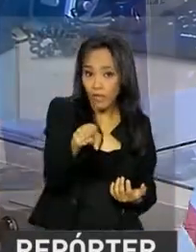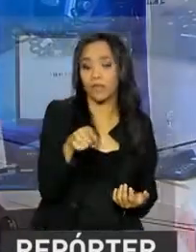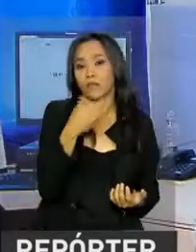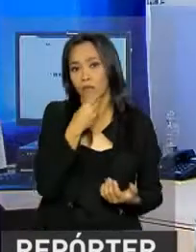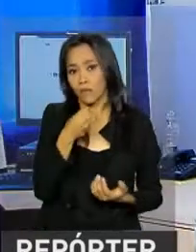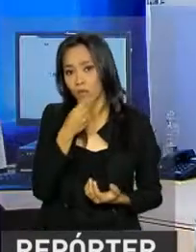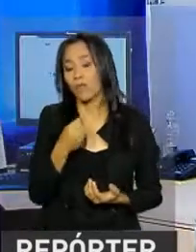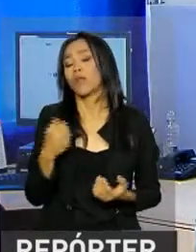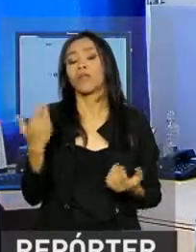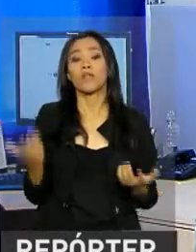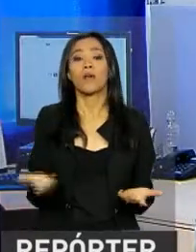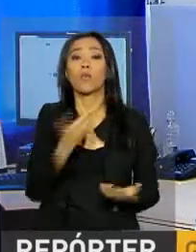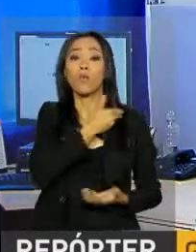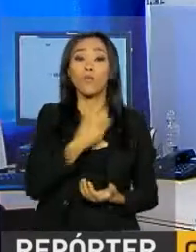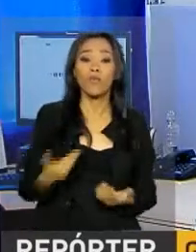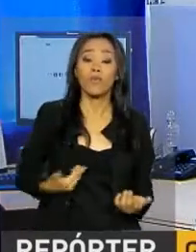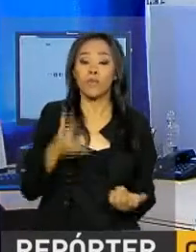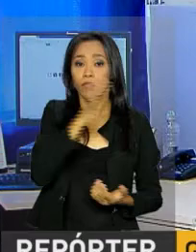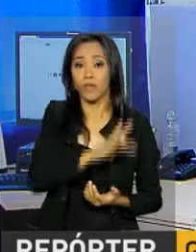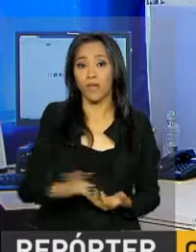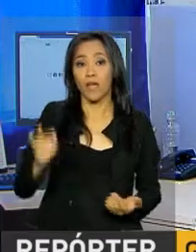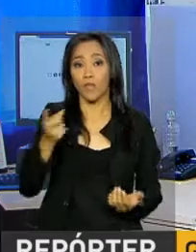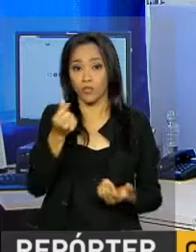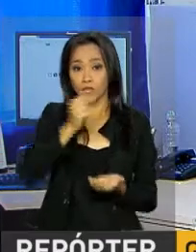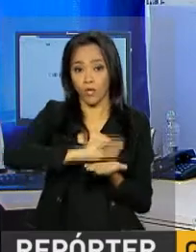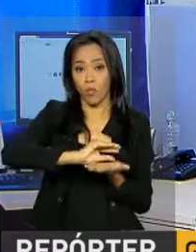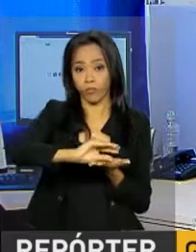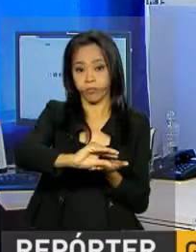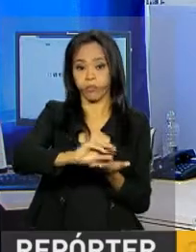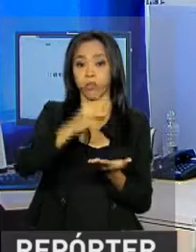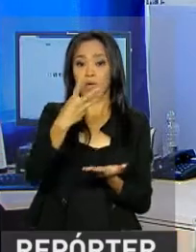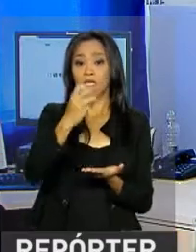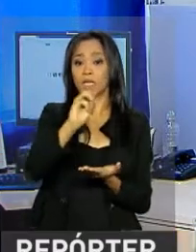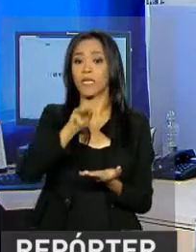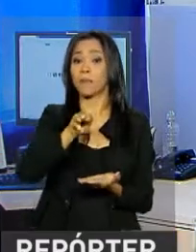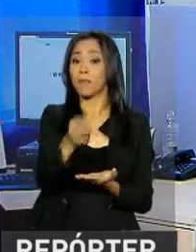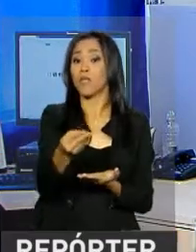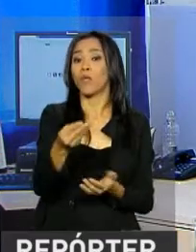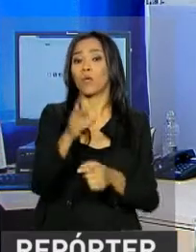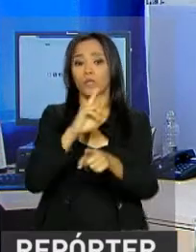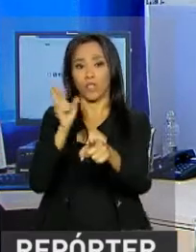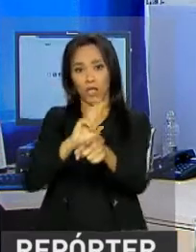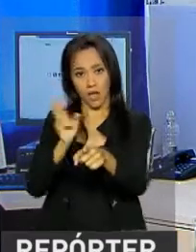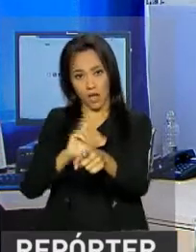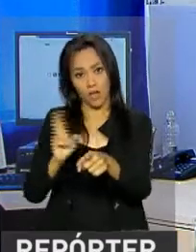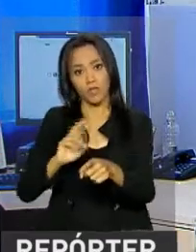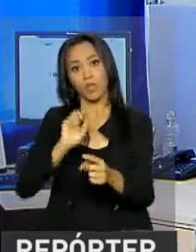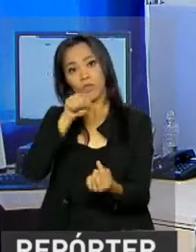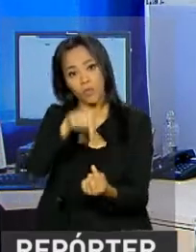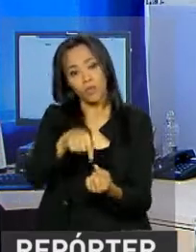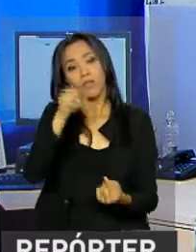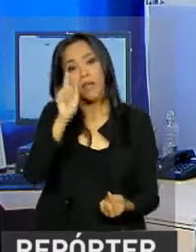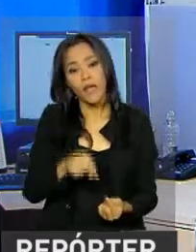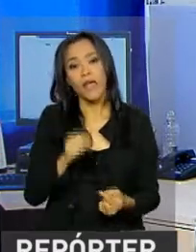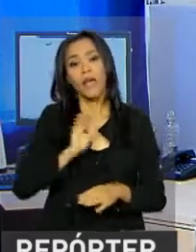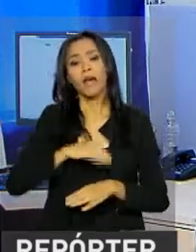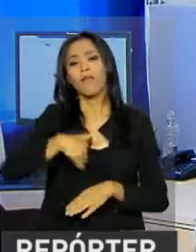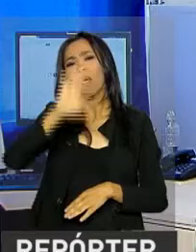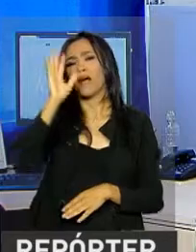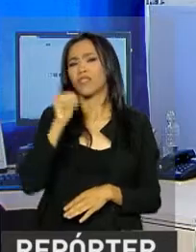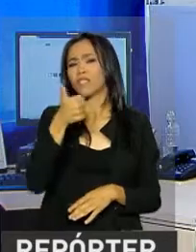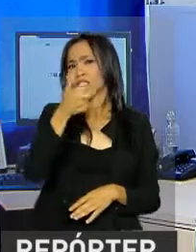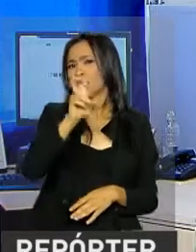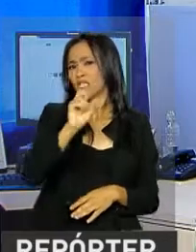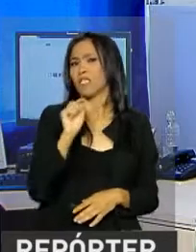país o governo federal vai investir 30 milhões de reais no projeto a meta é beneficiar mais de 15 mil detentos